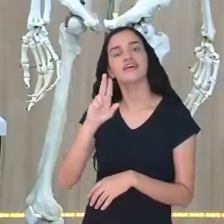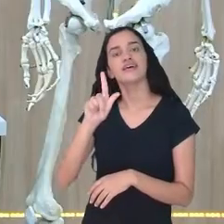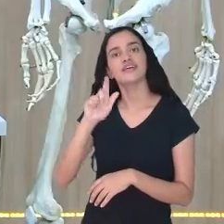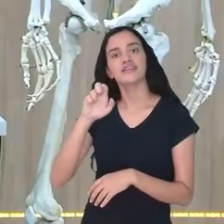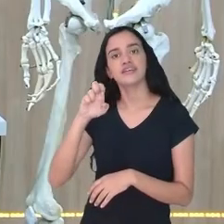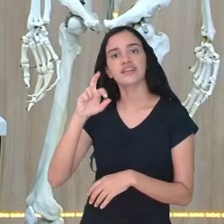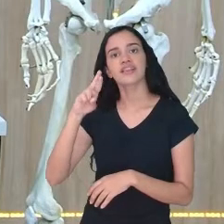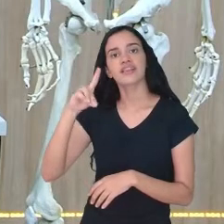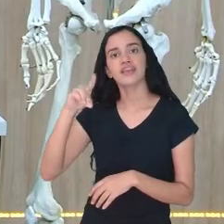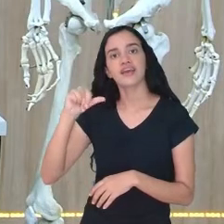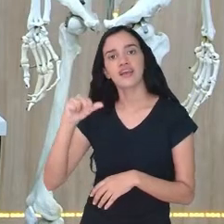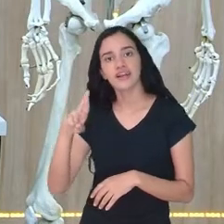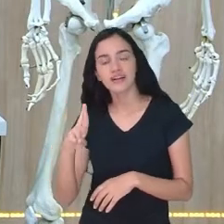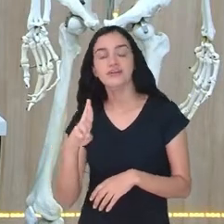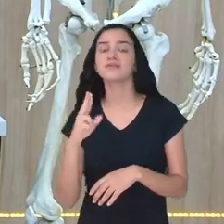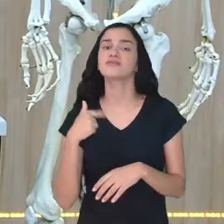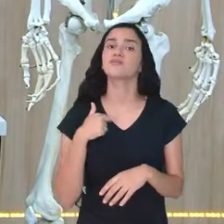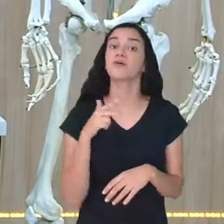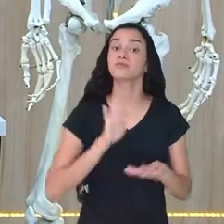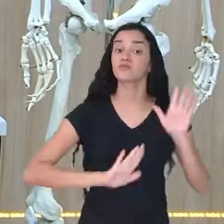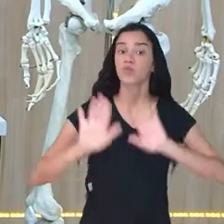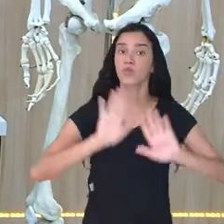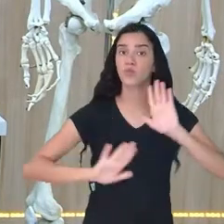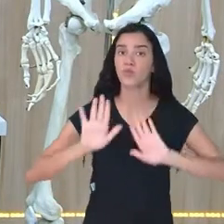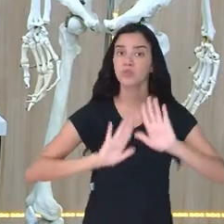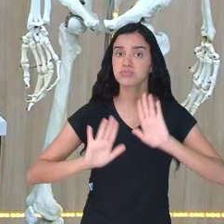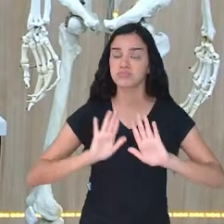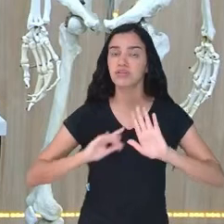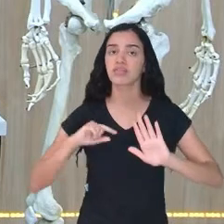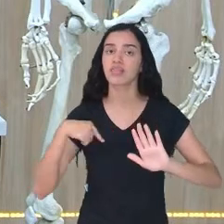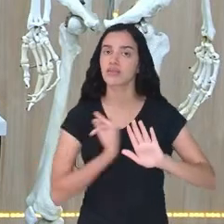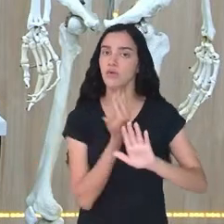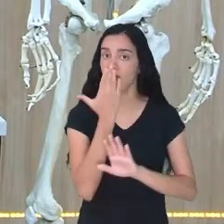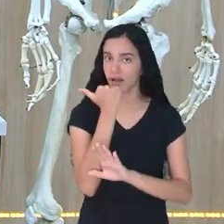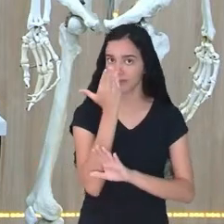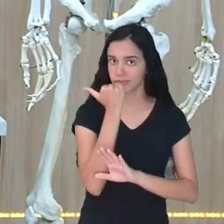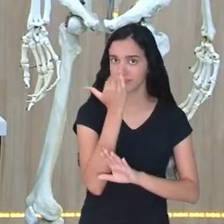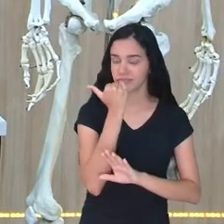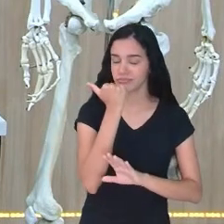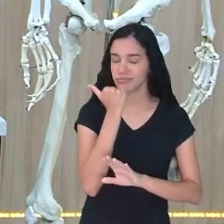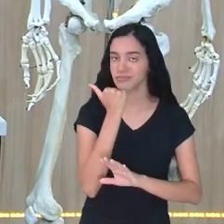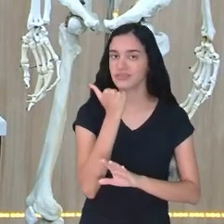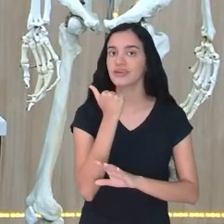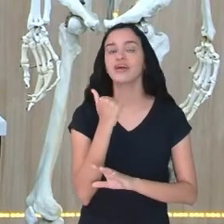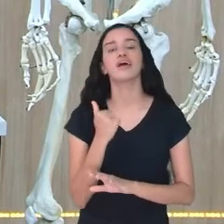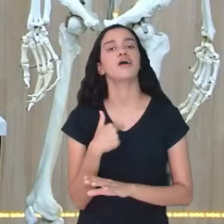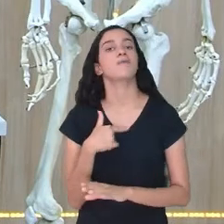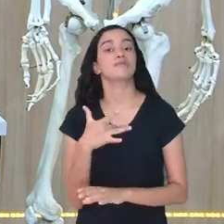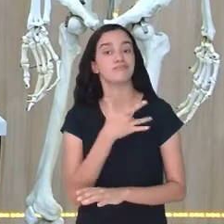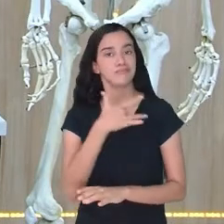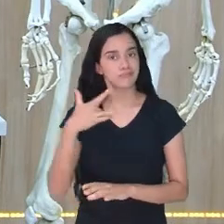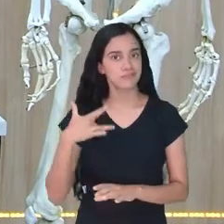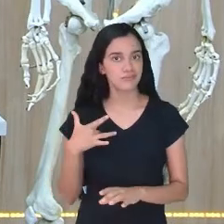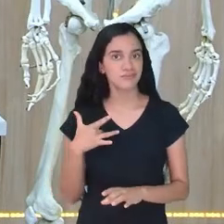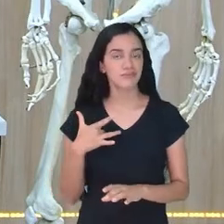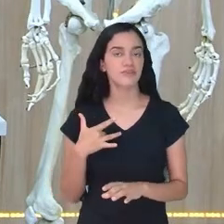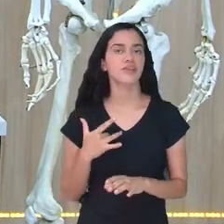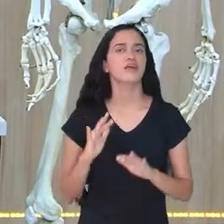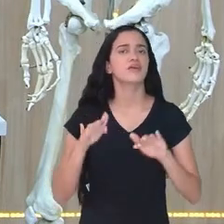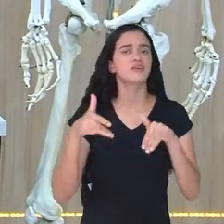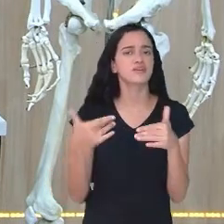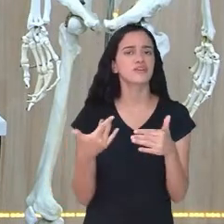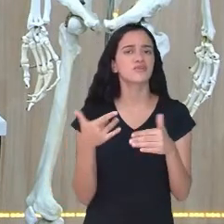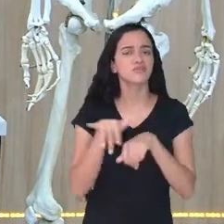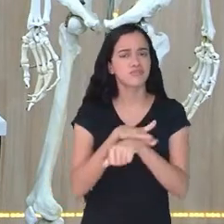Mas precisamos ter muito cuidado na nossa alimentação para ter aí, não é, a questão de um fígado saudável. Então, vamos